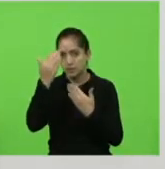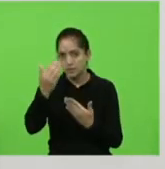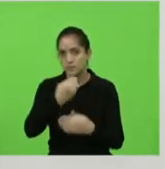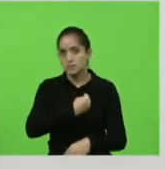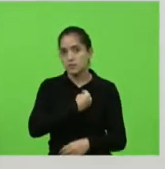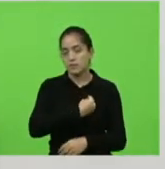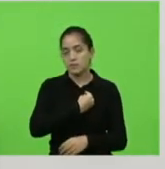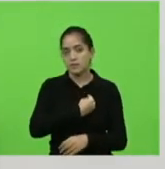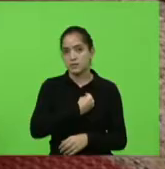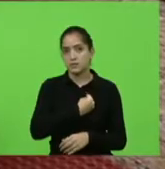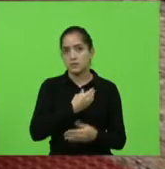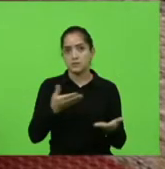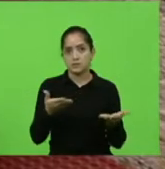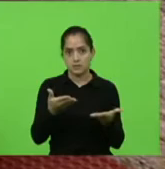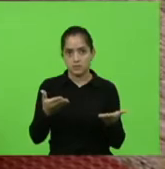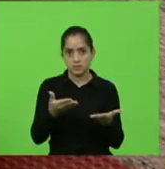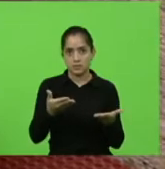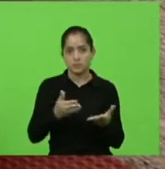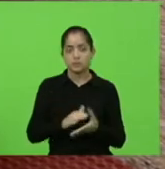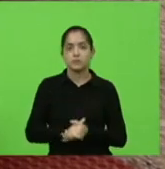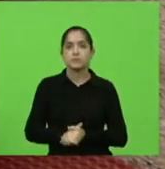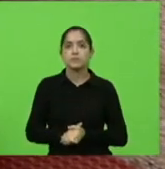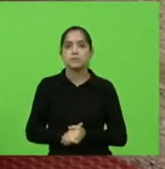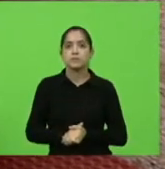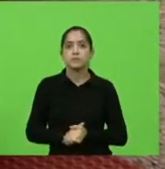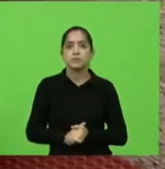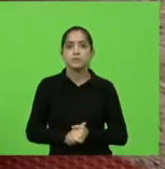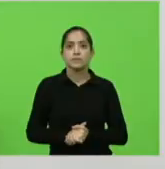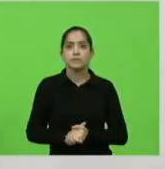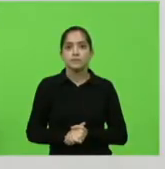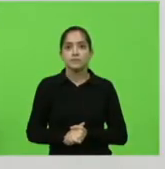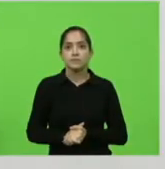dela, que veio aqui nos fazer uma visita. Obrigado, deputado.